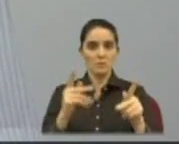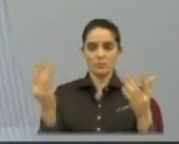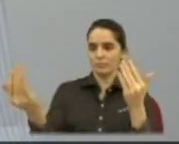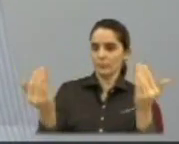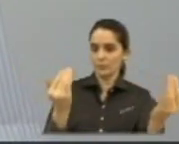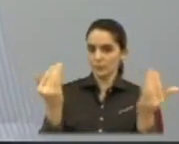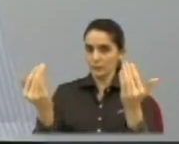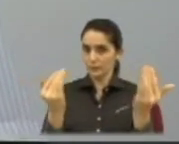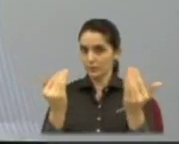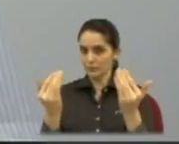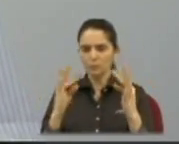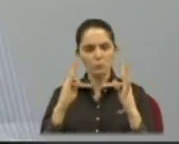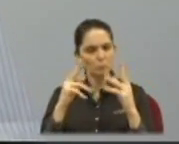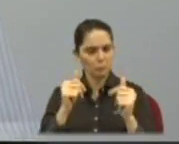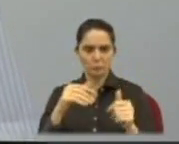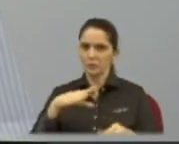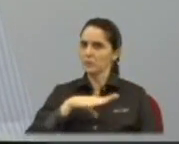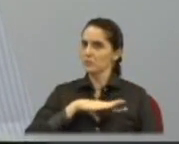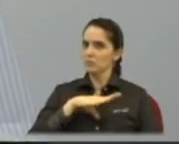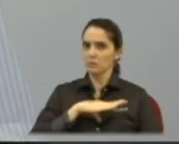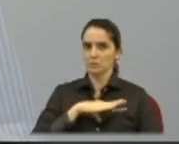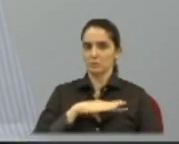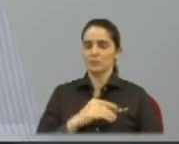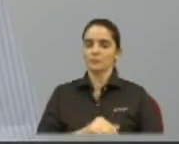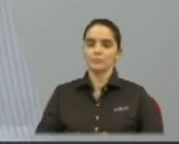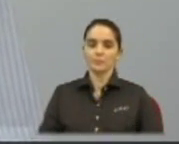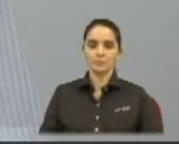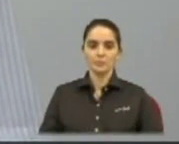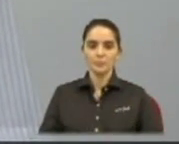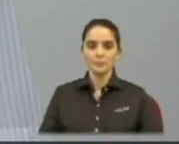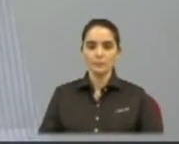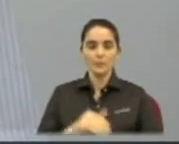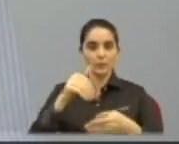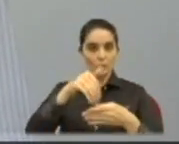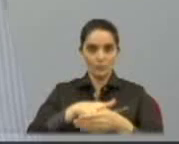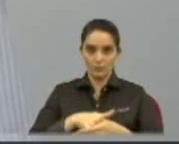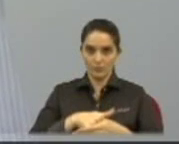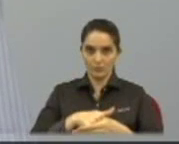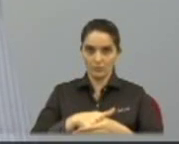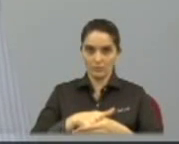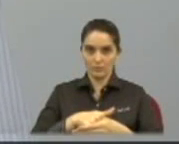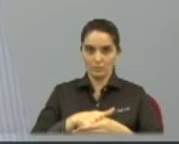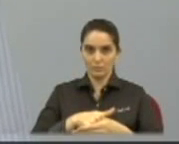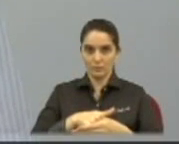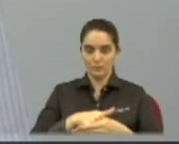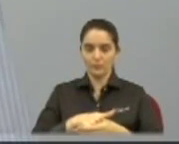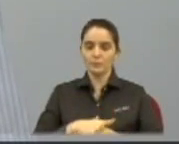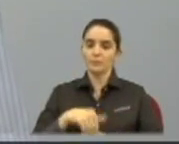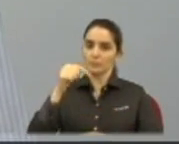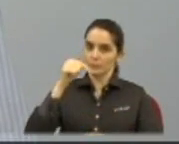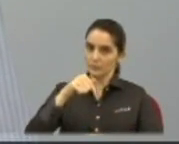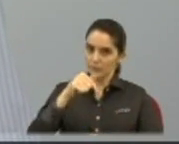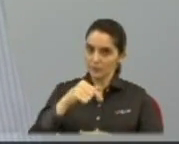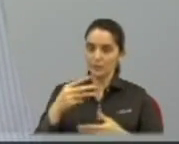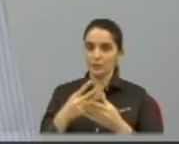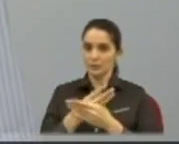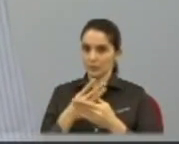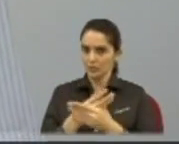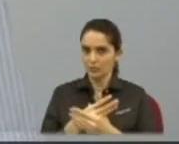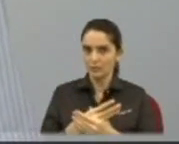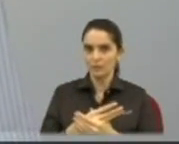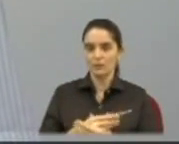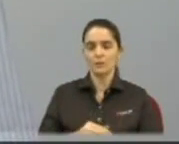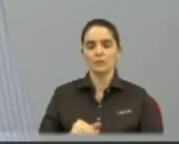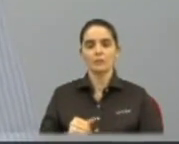cidades. E o que nós notamos aqui nos movimentos, que já aconteceram aqui nessa casa, e vai